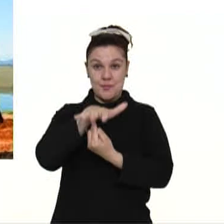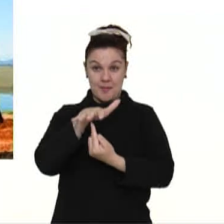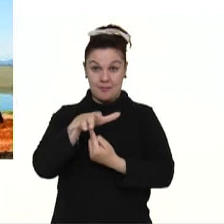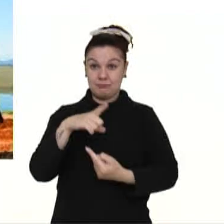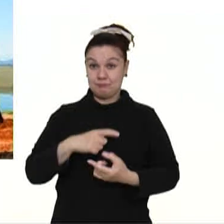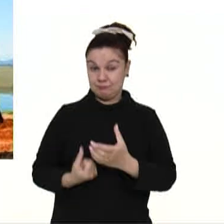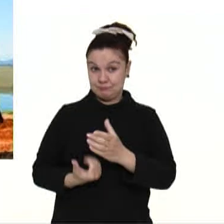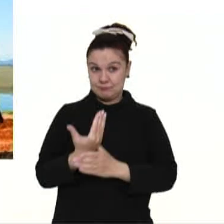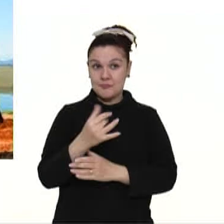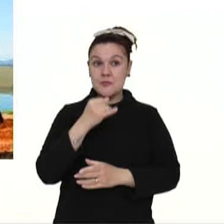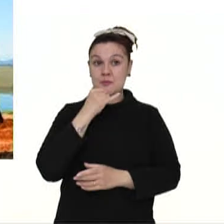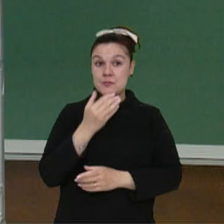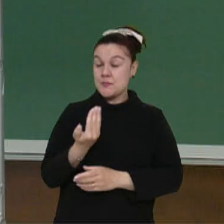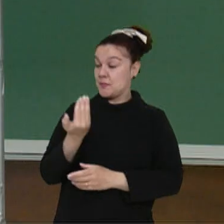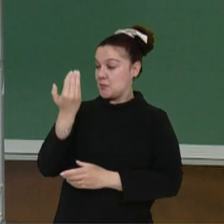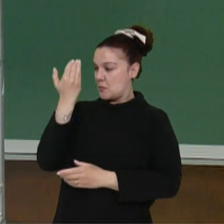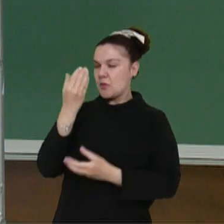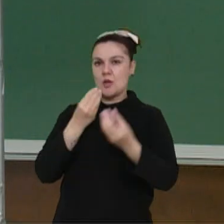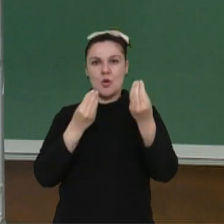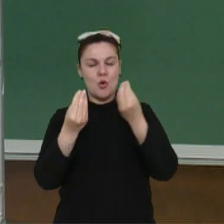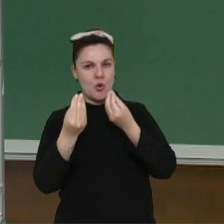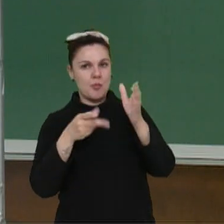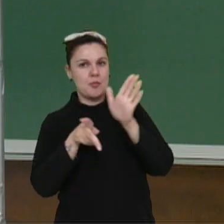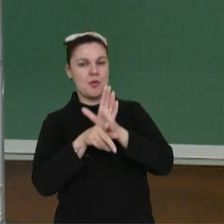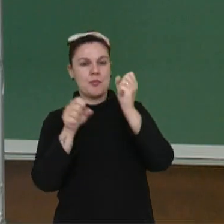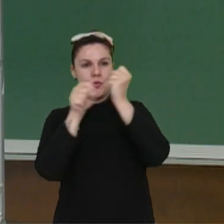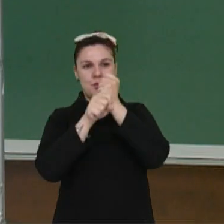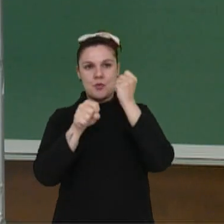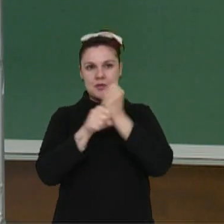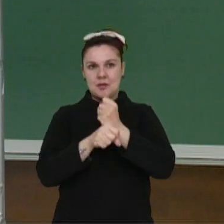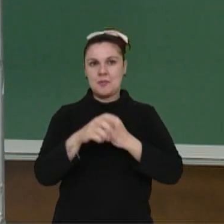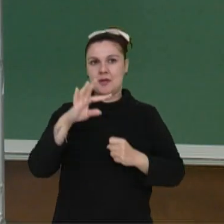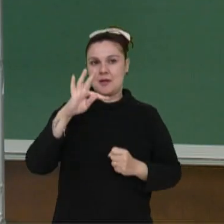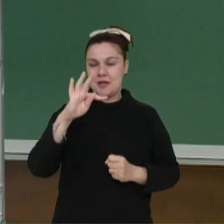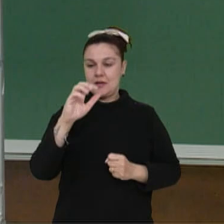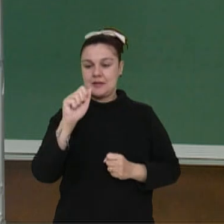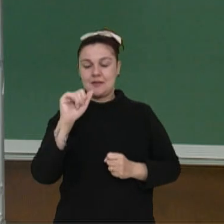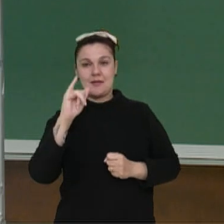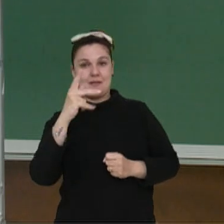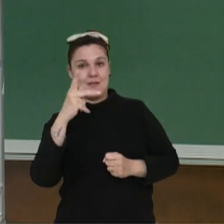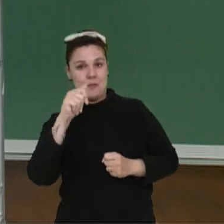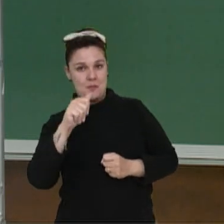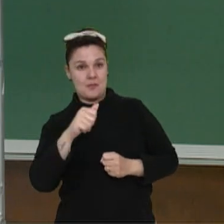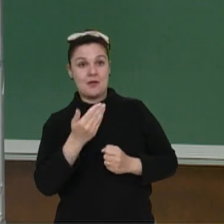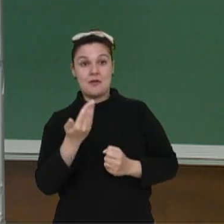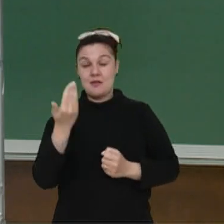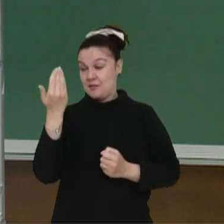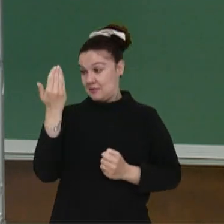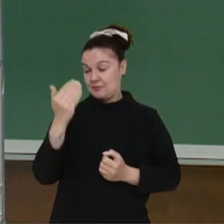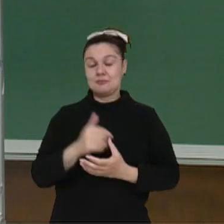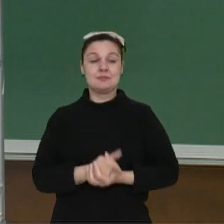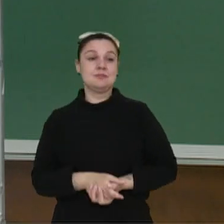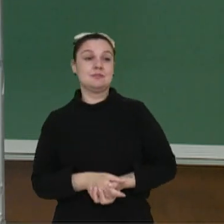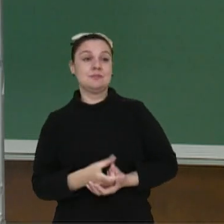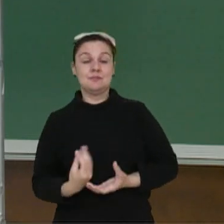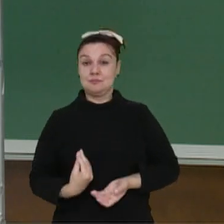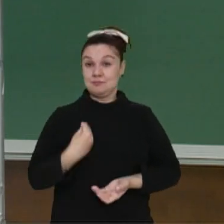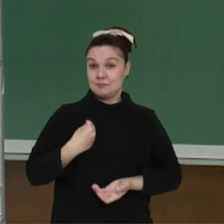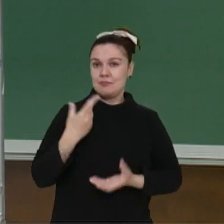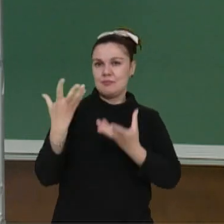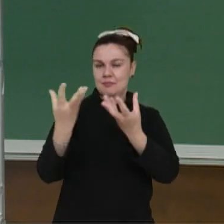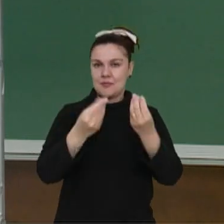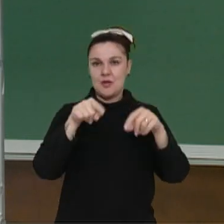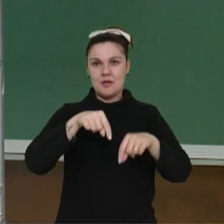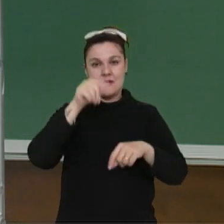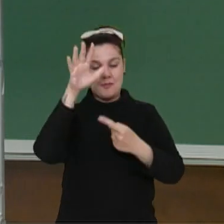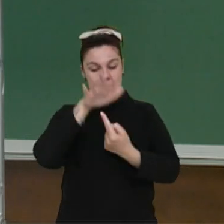Paraná. Então, um exemplo aqui de construção através dessa técnica da taipa de pilão, então, muito presente aí no nosso estado, e é